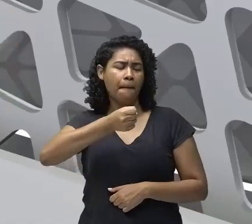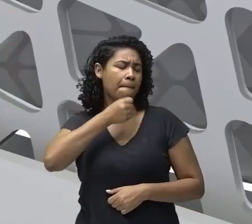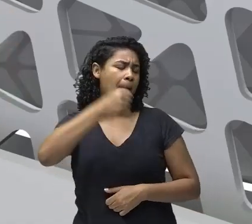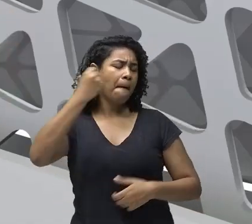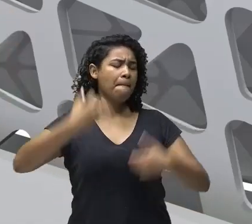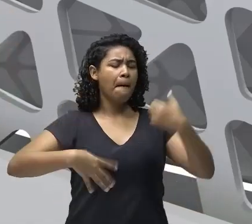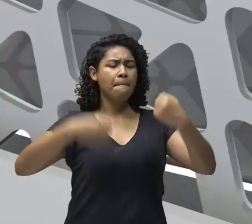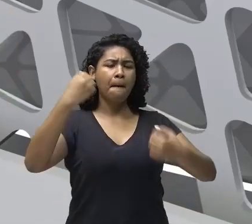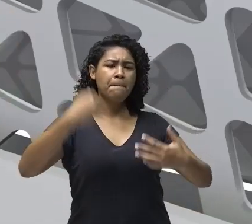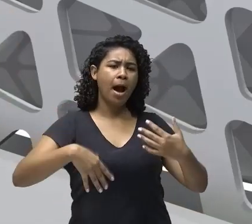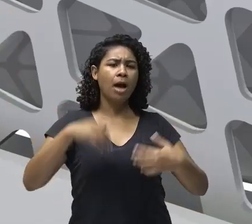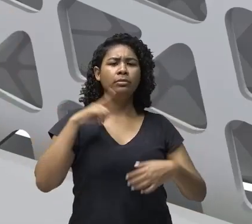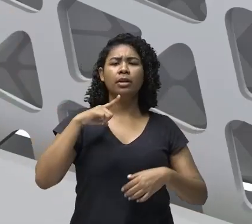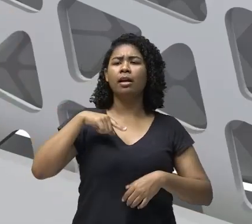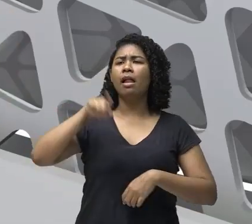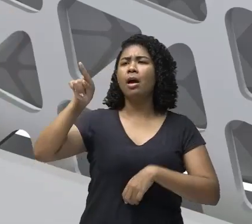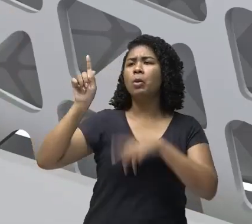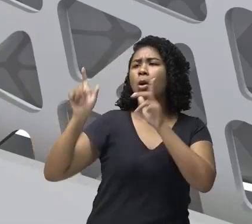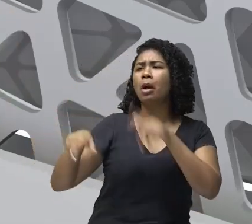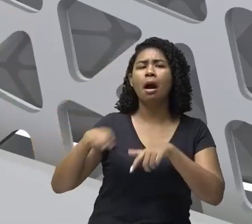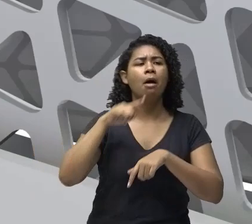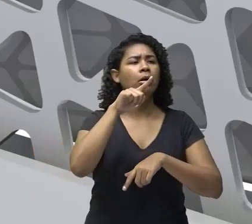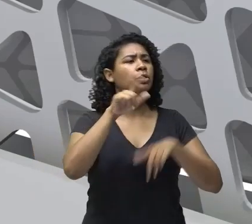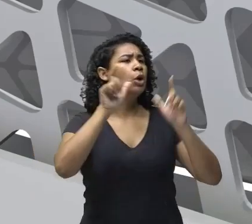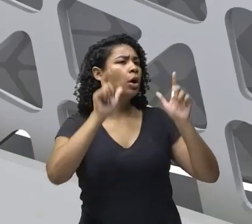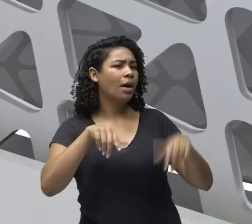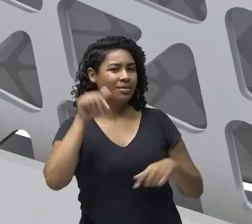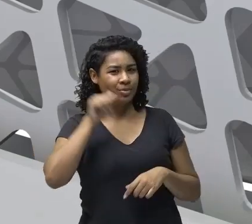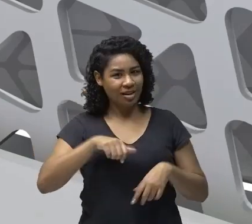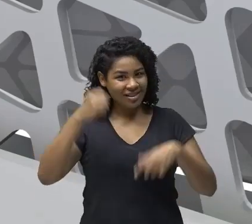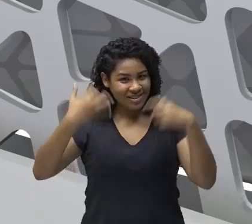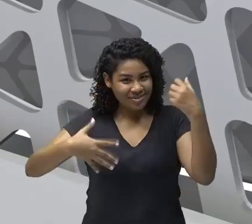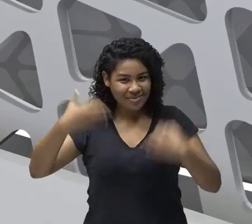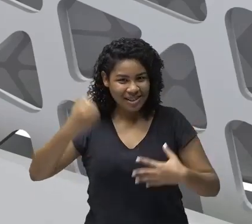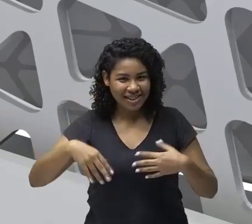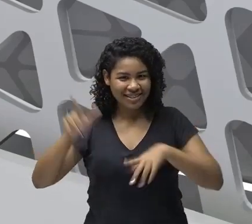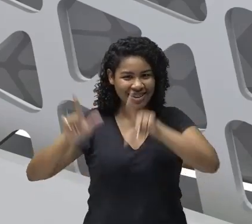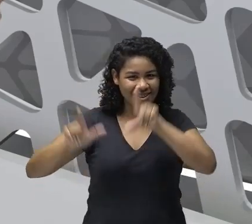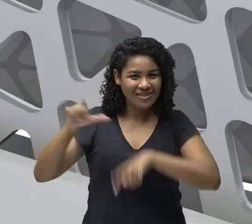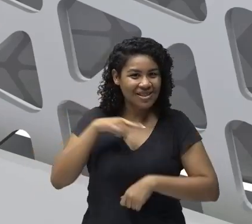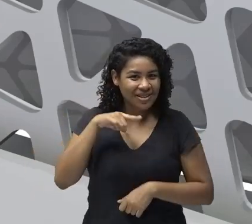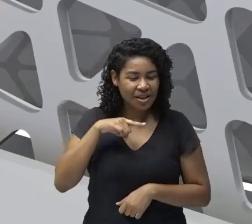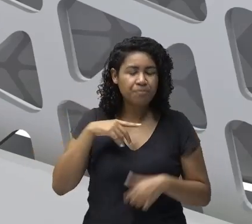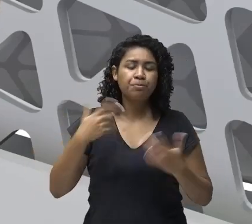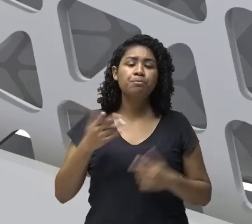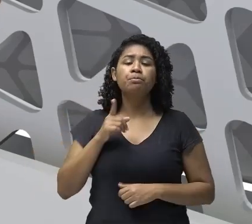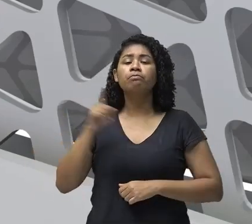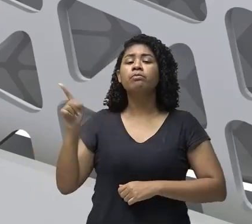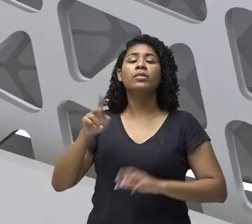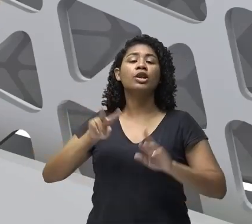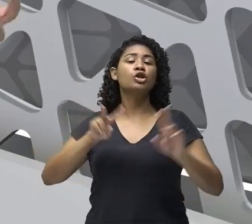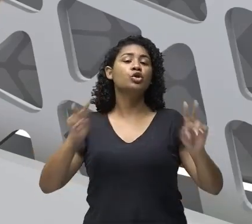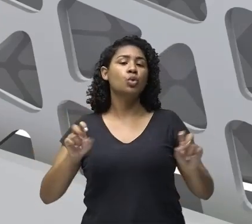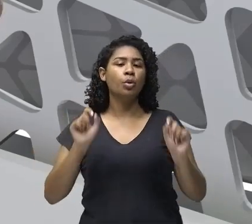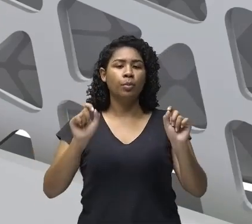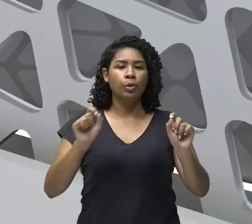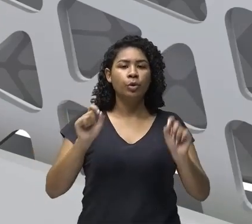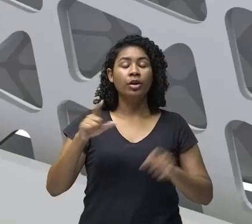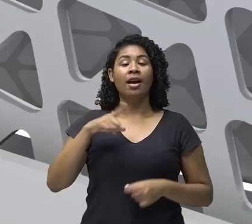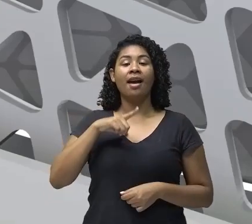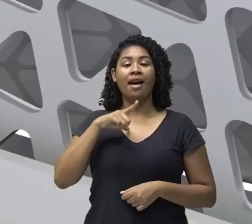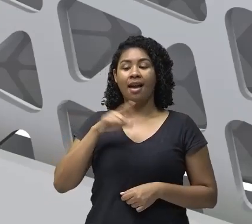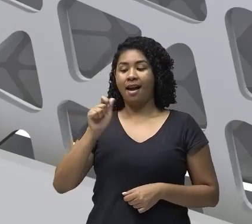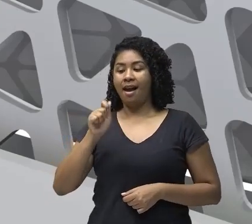estado aquele. O que ela está falando disso? Está falando dessas massas, dessas grandes extensões de ar com